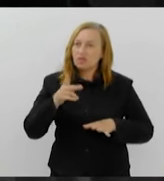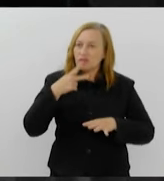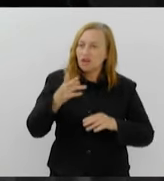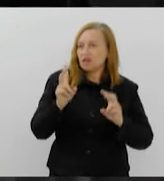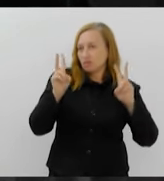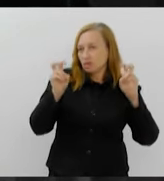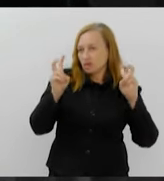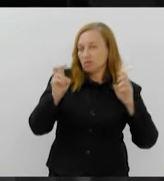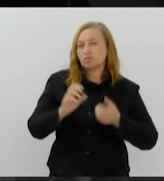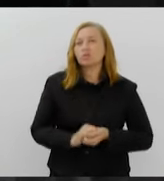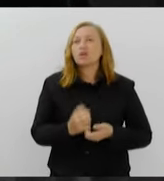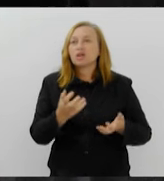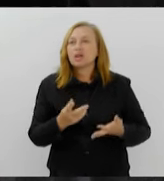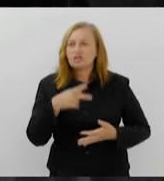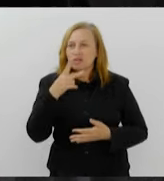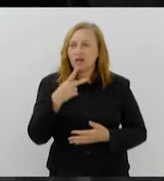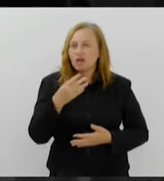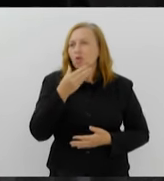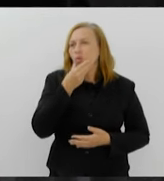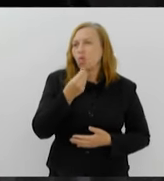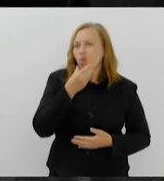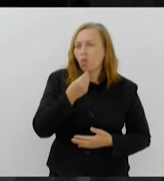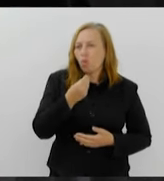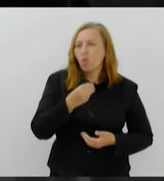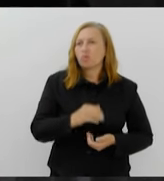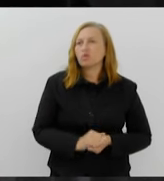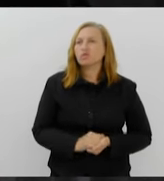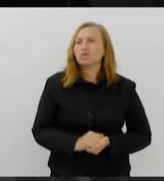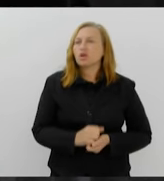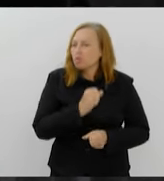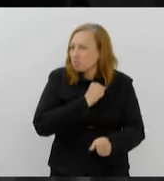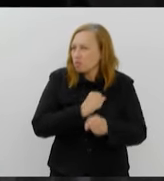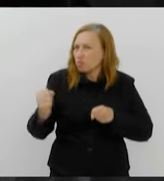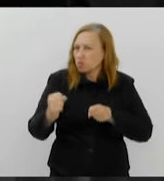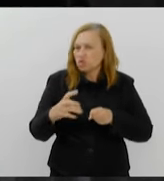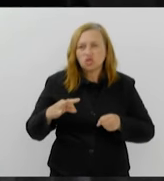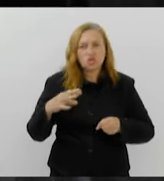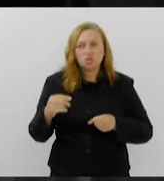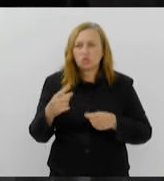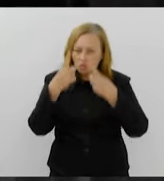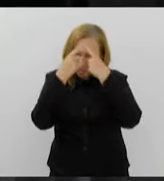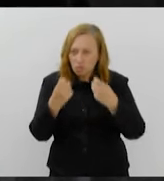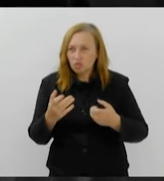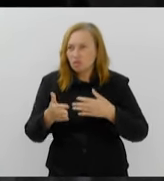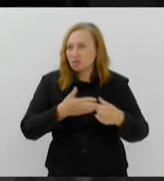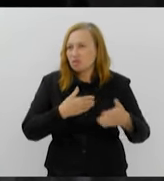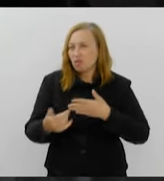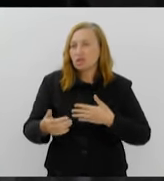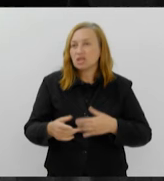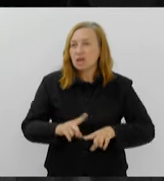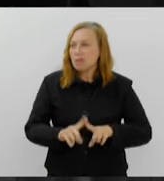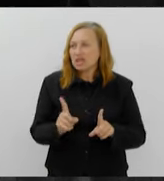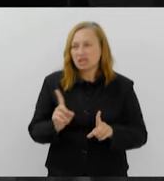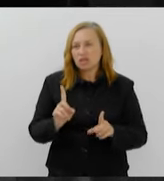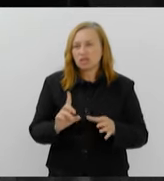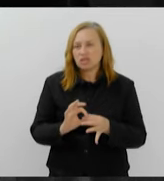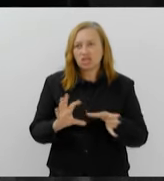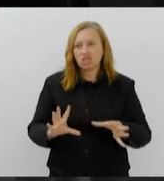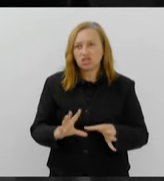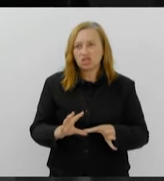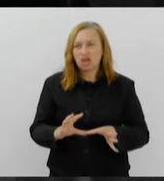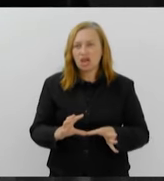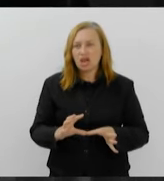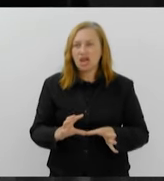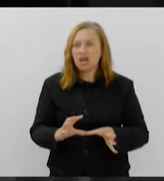assunto quero dizer que sou homem para assumir os meus atos que eu repudio toda e qualquer violência mas não vou permitir assassinato de